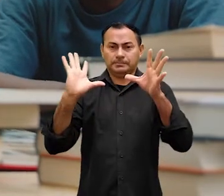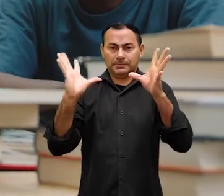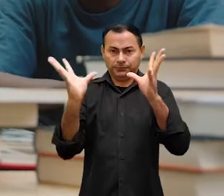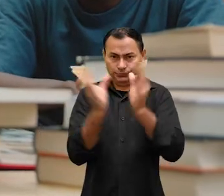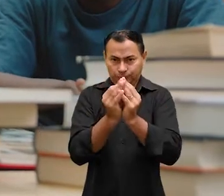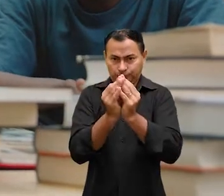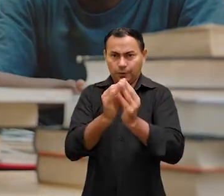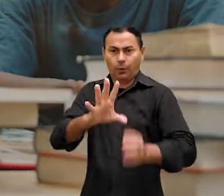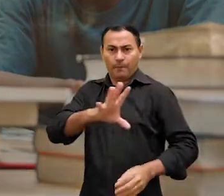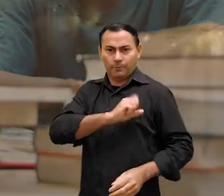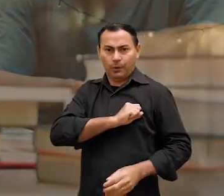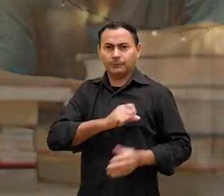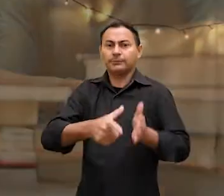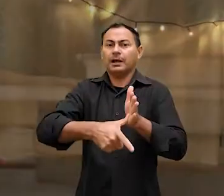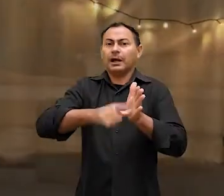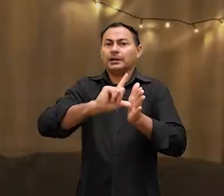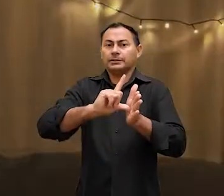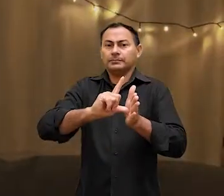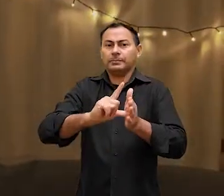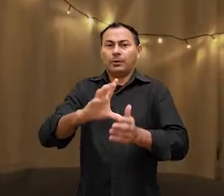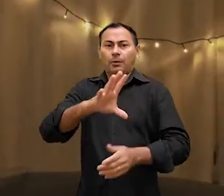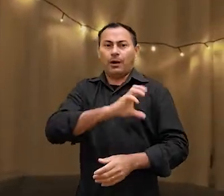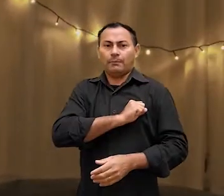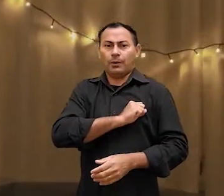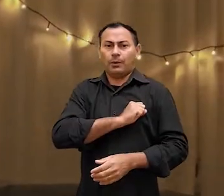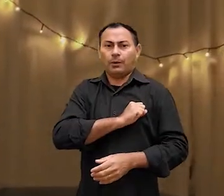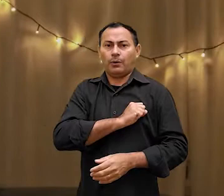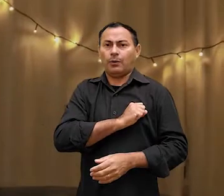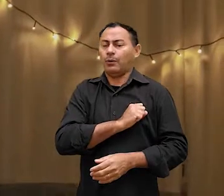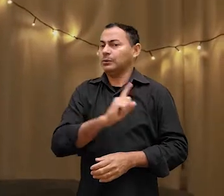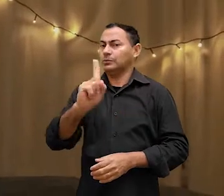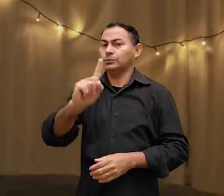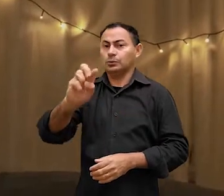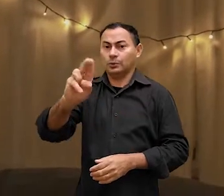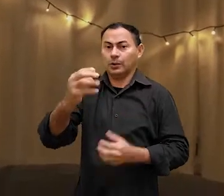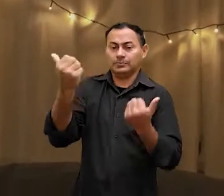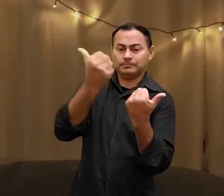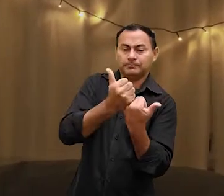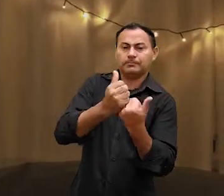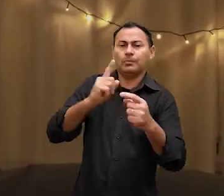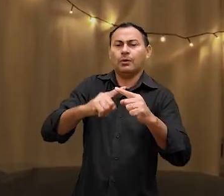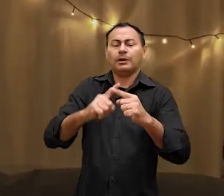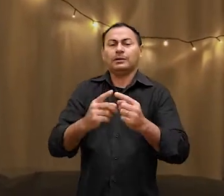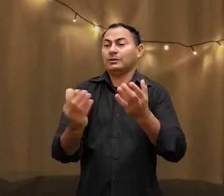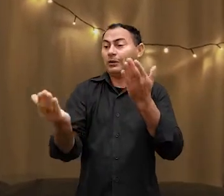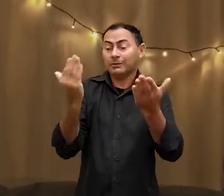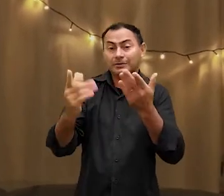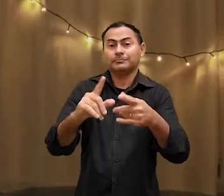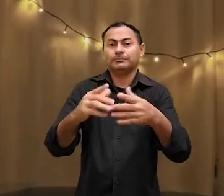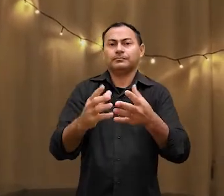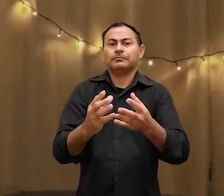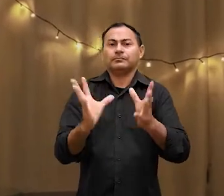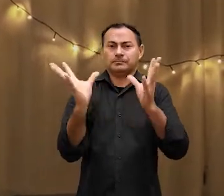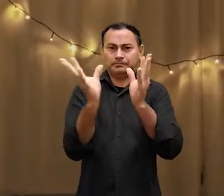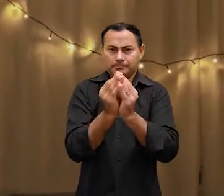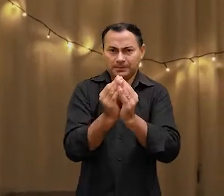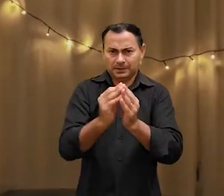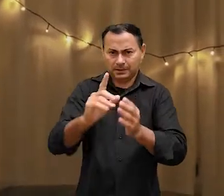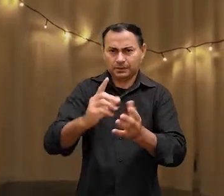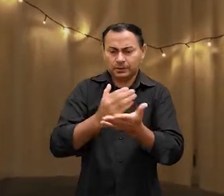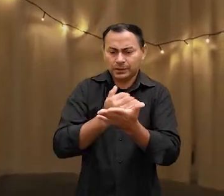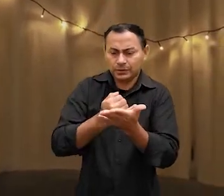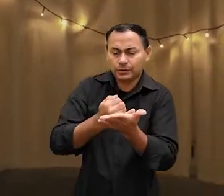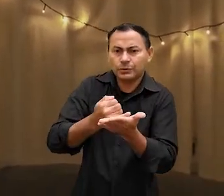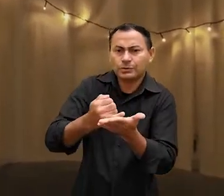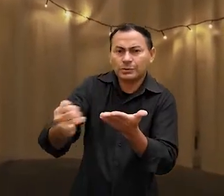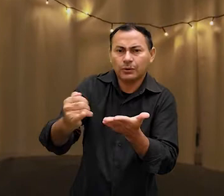amor. Antes de tudo, o amor é insubstituível porque é incomparável. Concluímos isso logo na